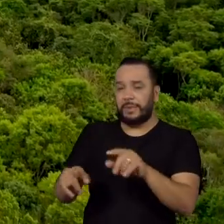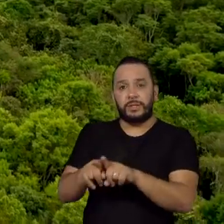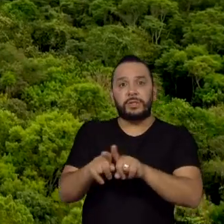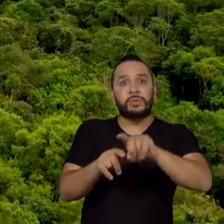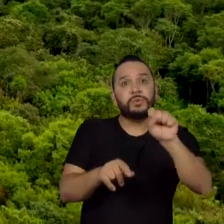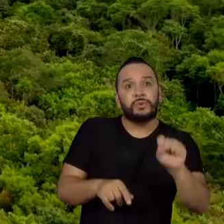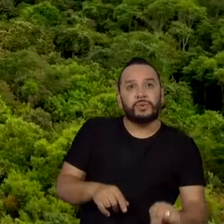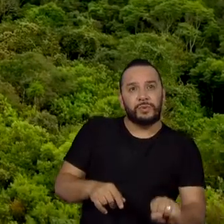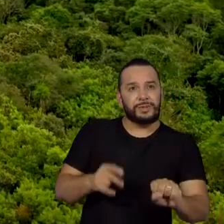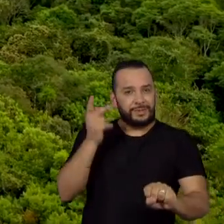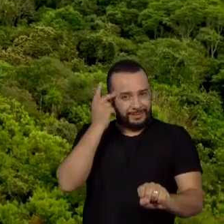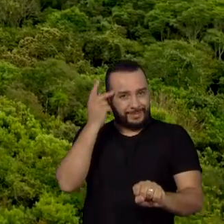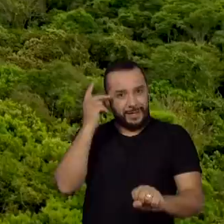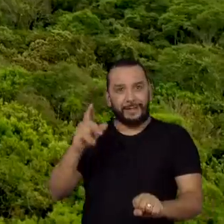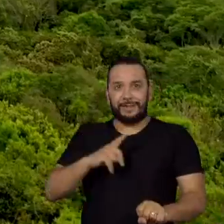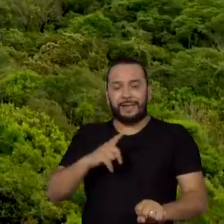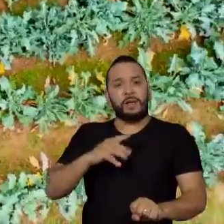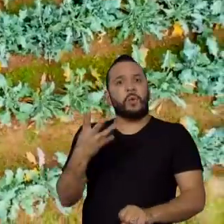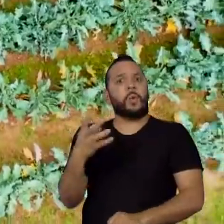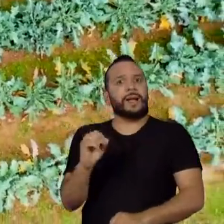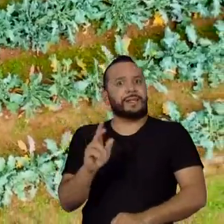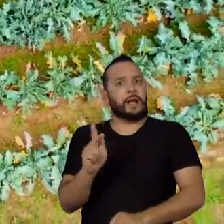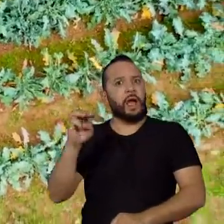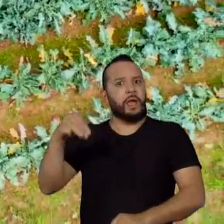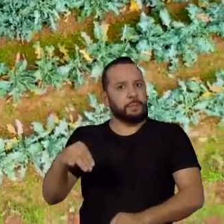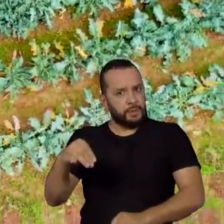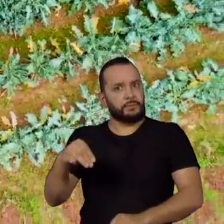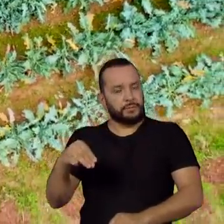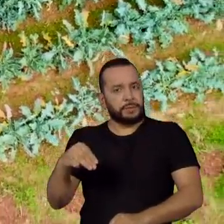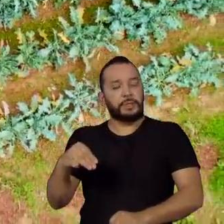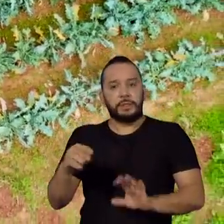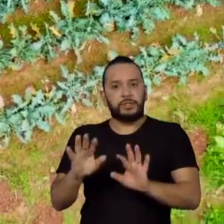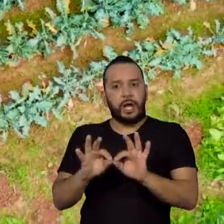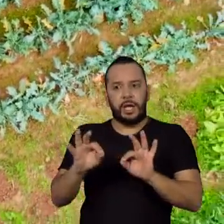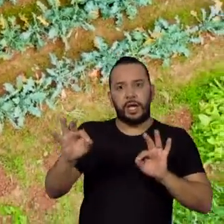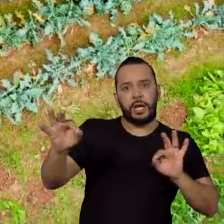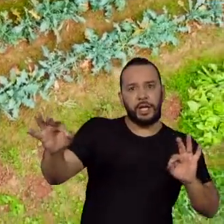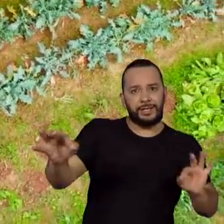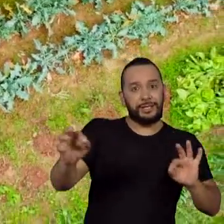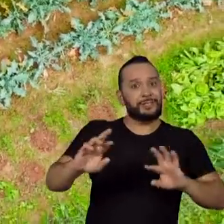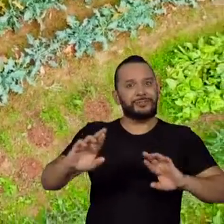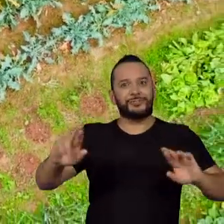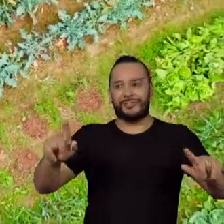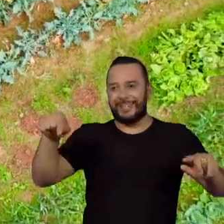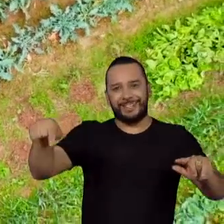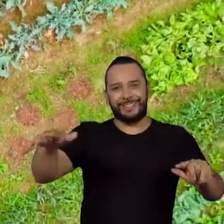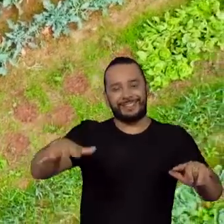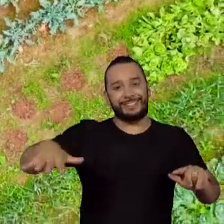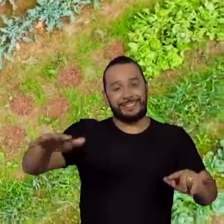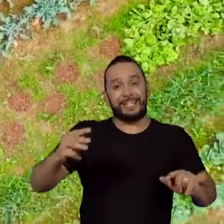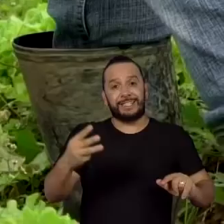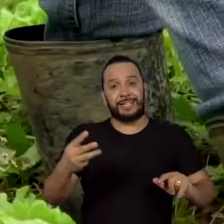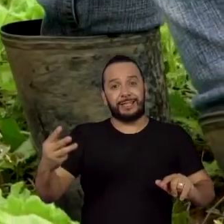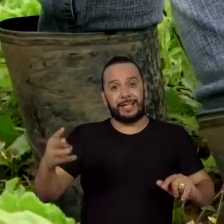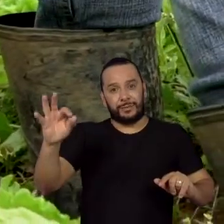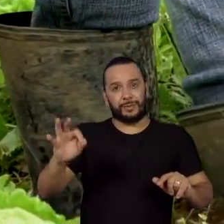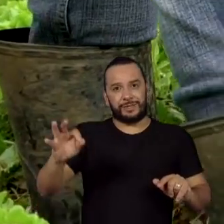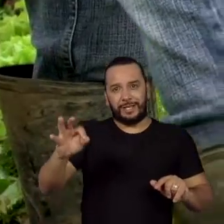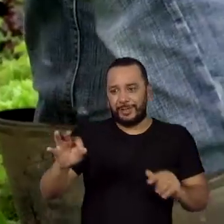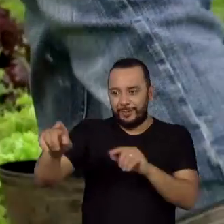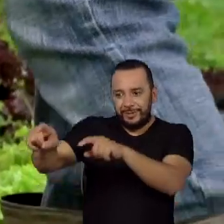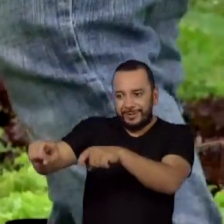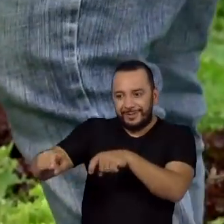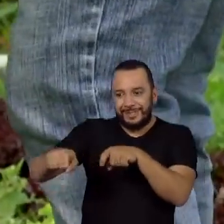da cidade, a 40 quilômetros do centro, o cenário é diferente. Em 1/3 do território do